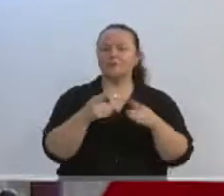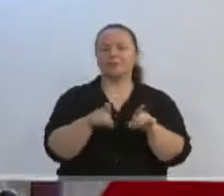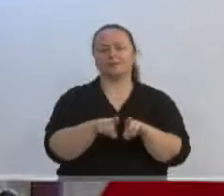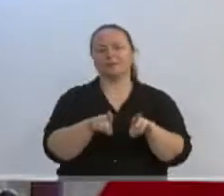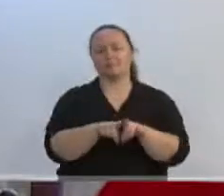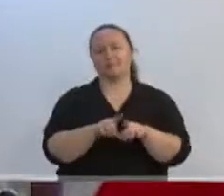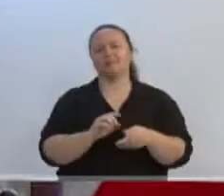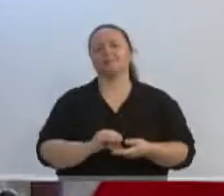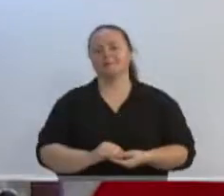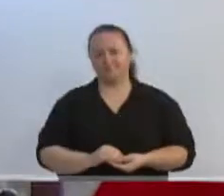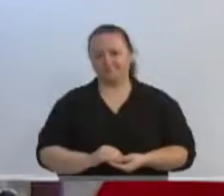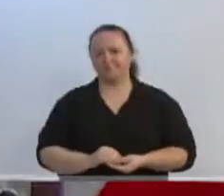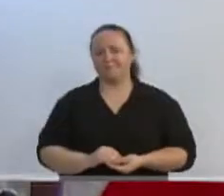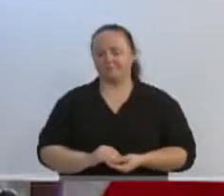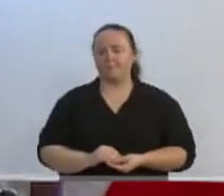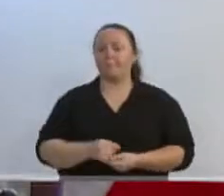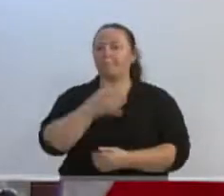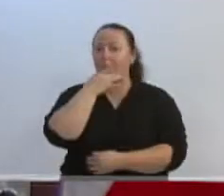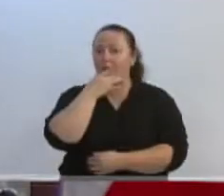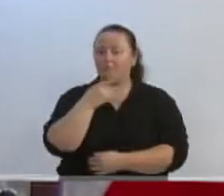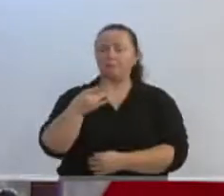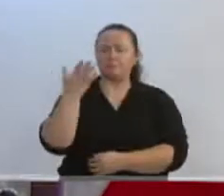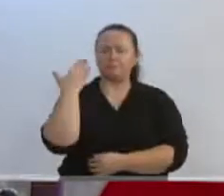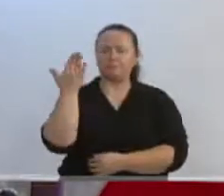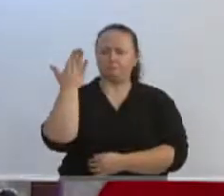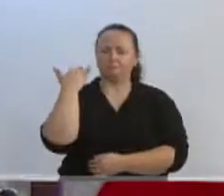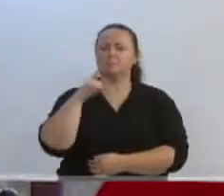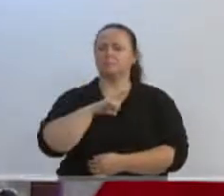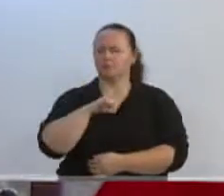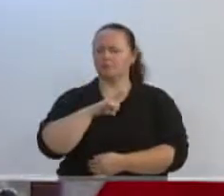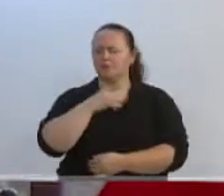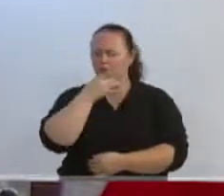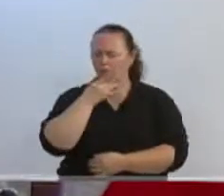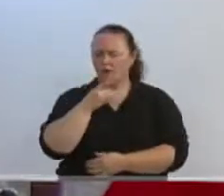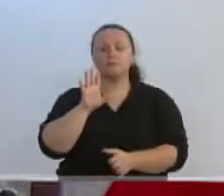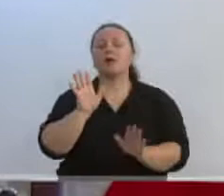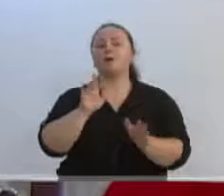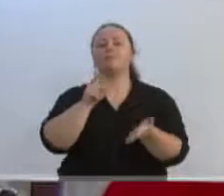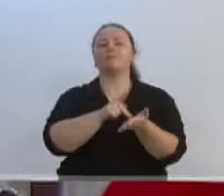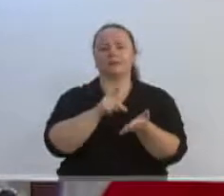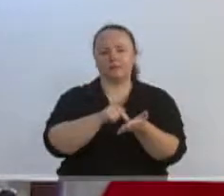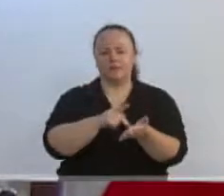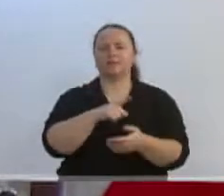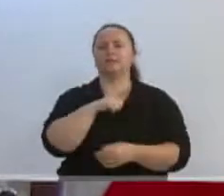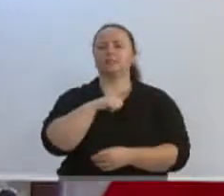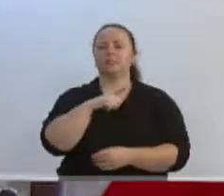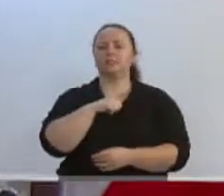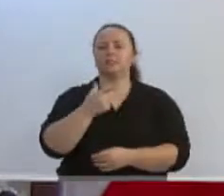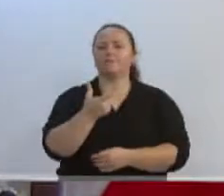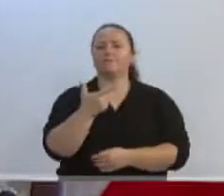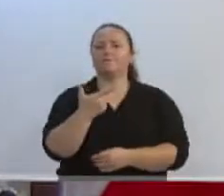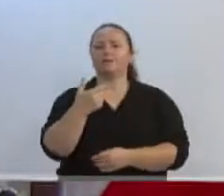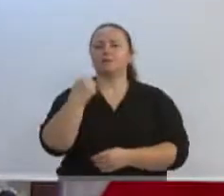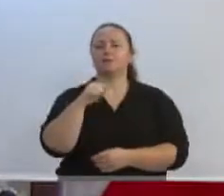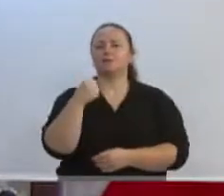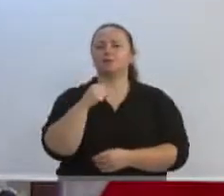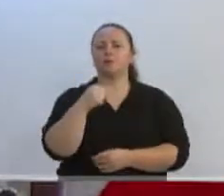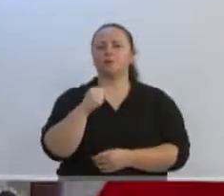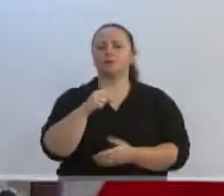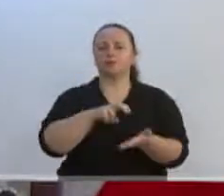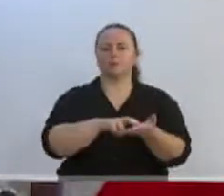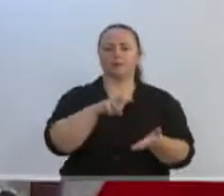Freigang. Eu acho que no passado, inclusive, é verdade, né, já tiveram até 28 alunos por